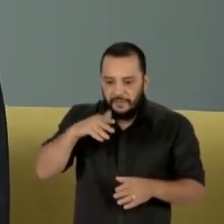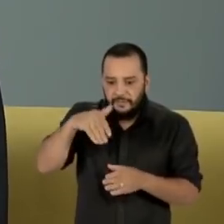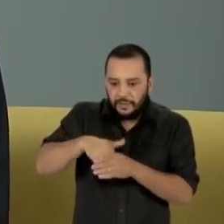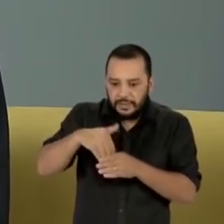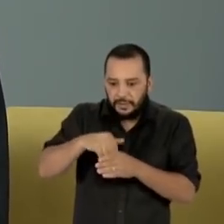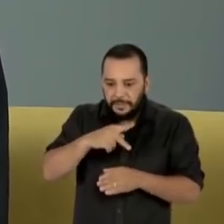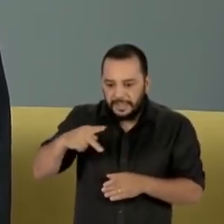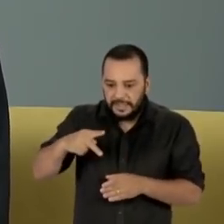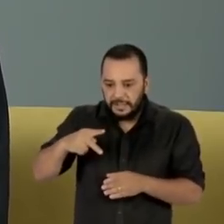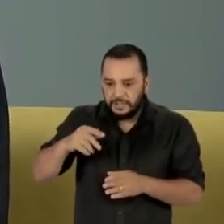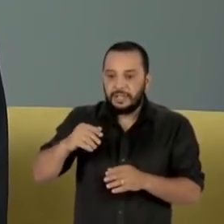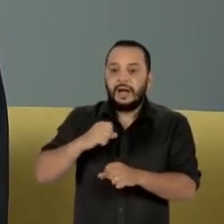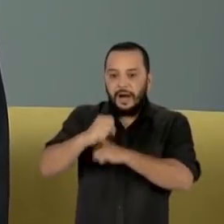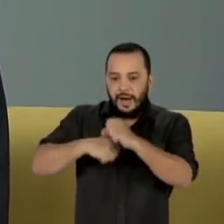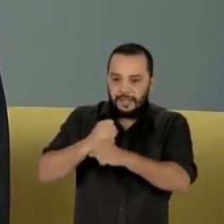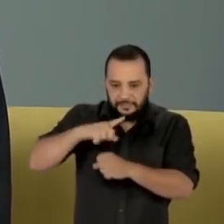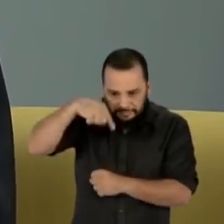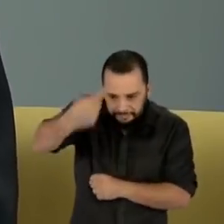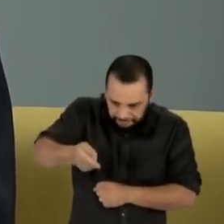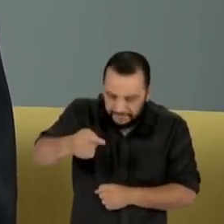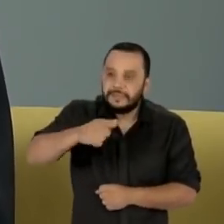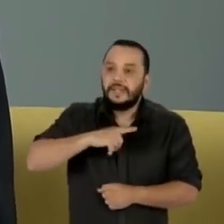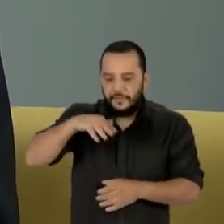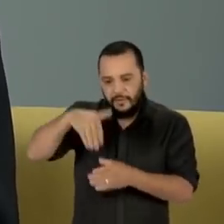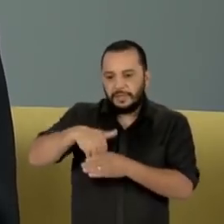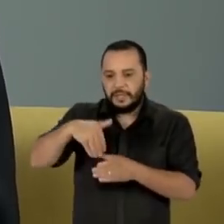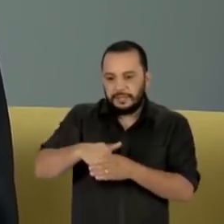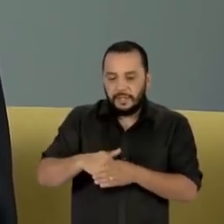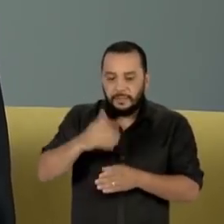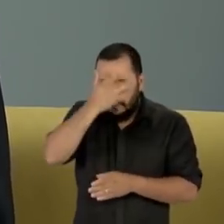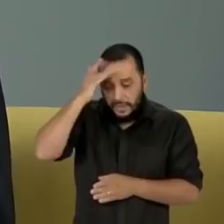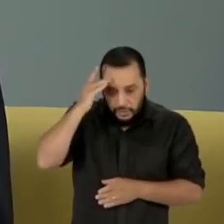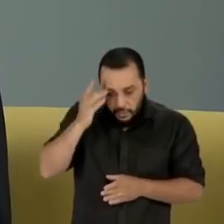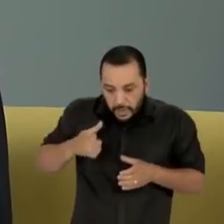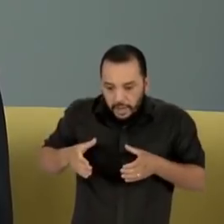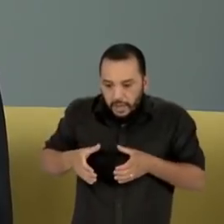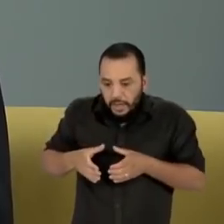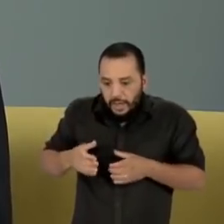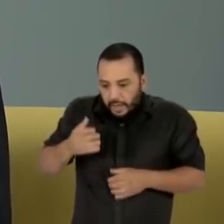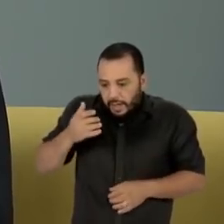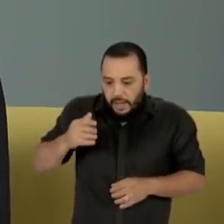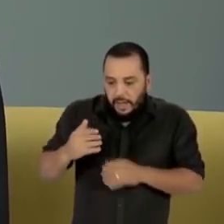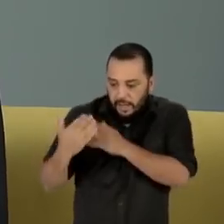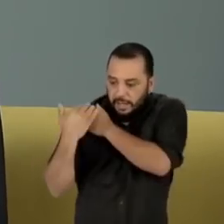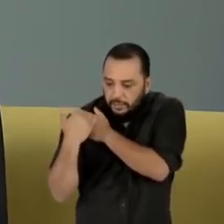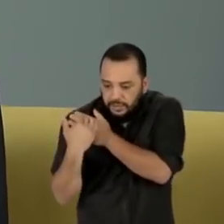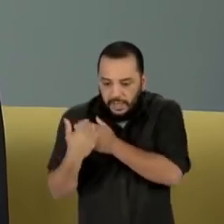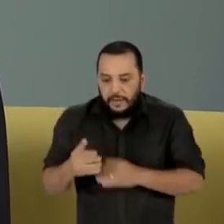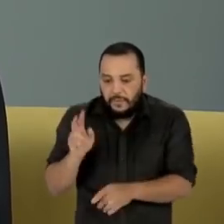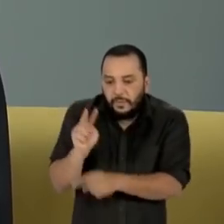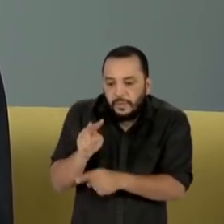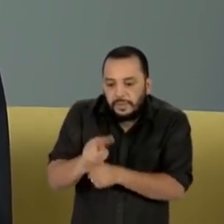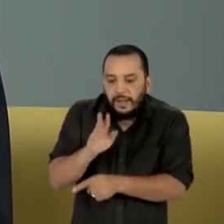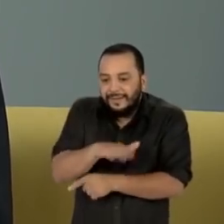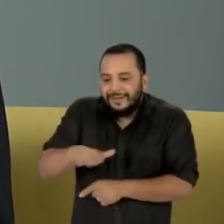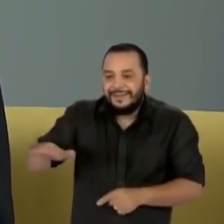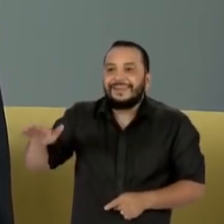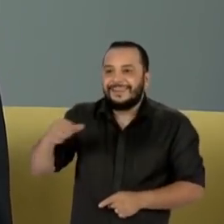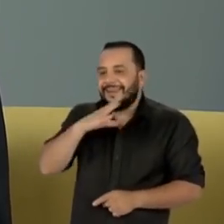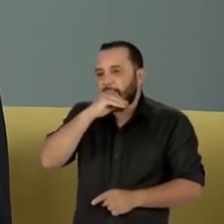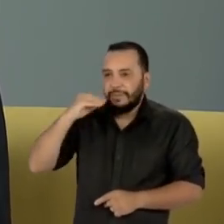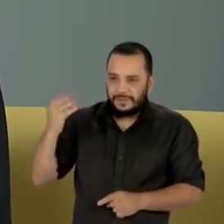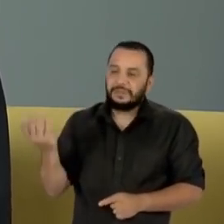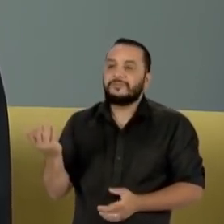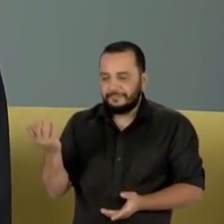essa é a regra prevista agora no estatuto da criança adolescente a primeira vez que isso vai ser feito no país tudo acredito que a partir de agora por